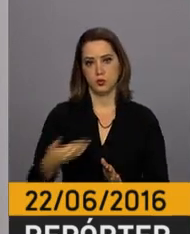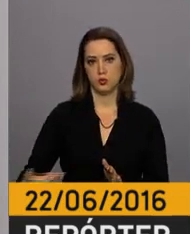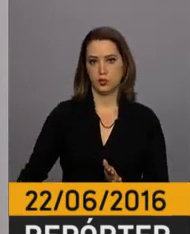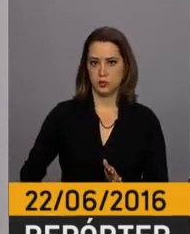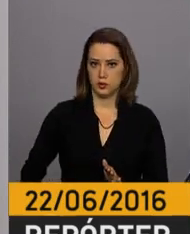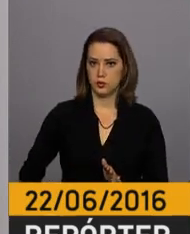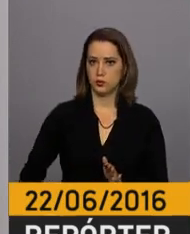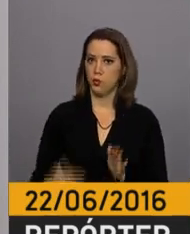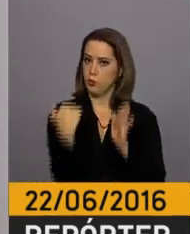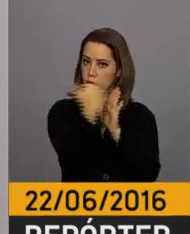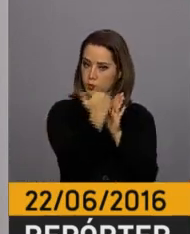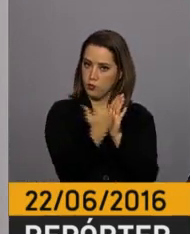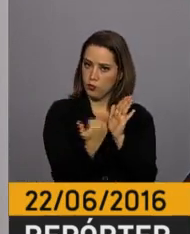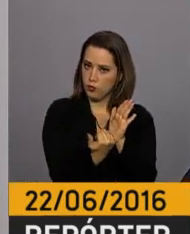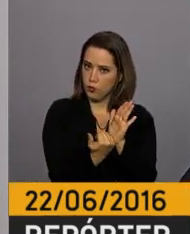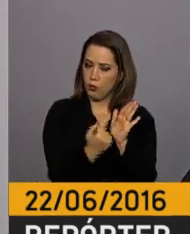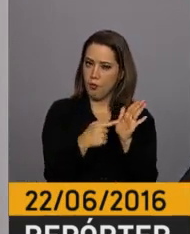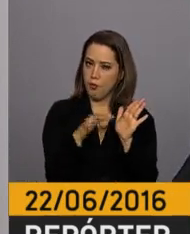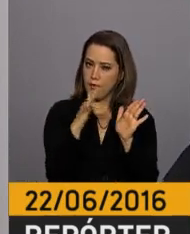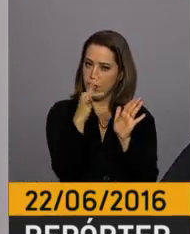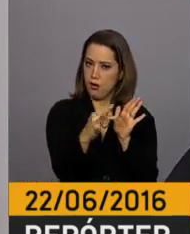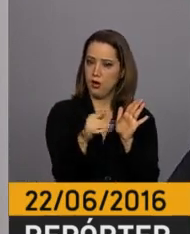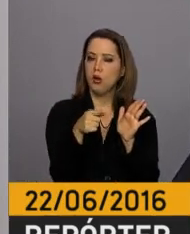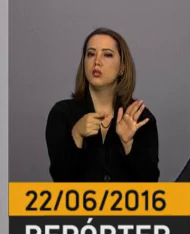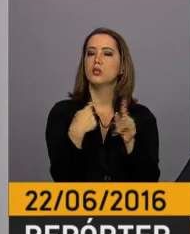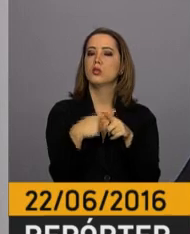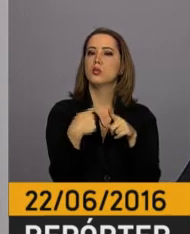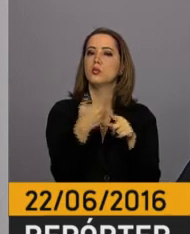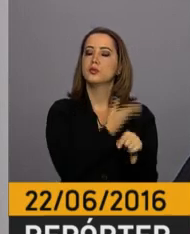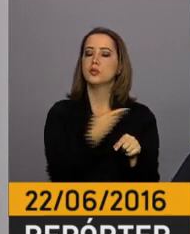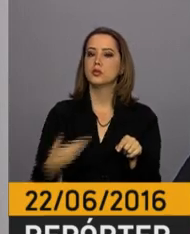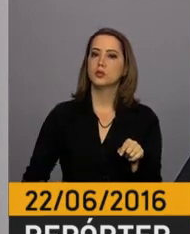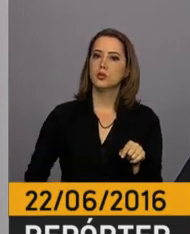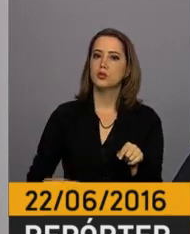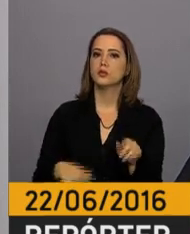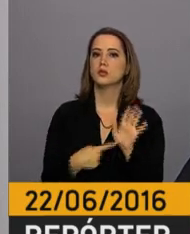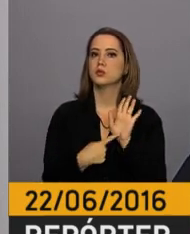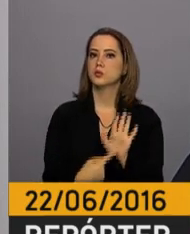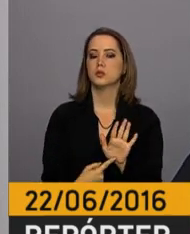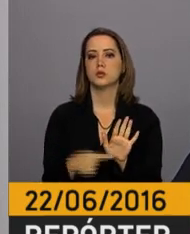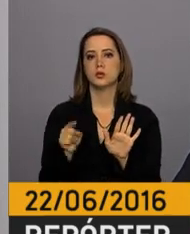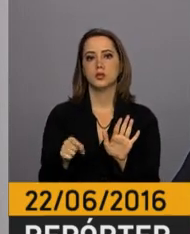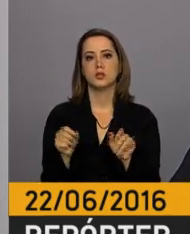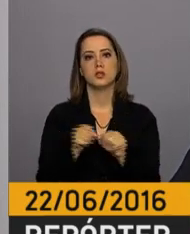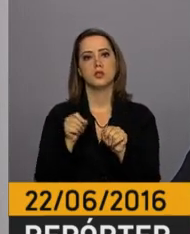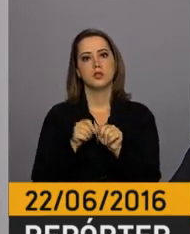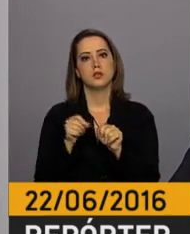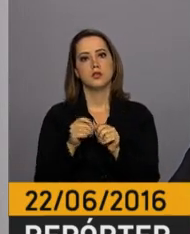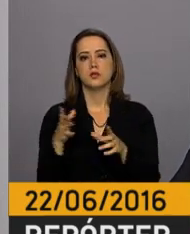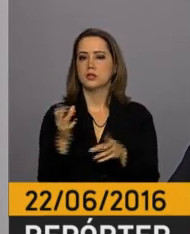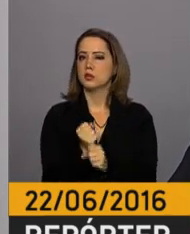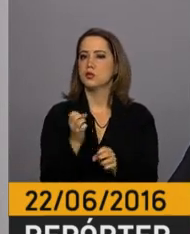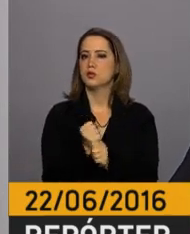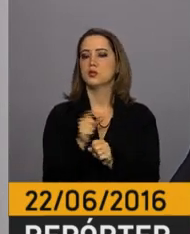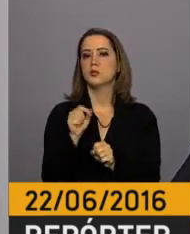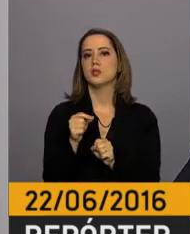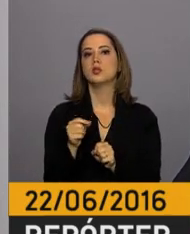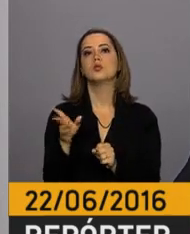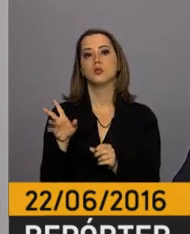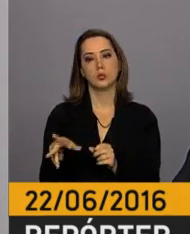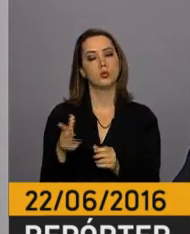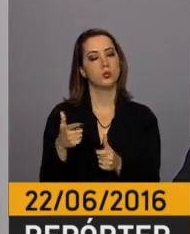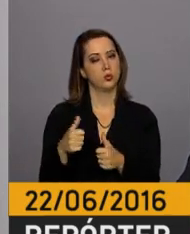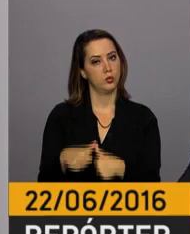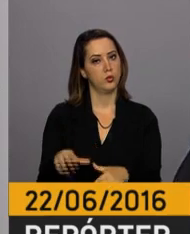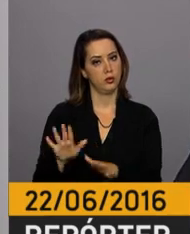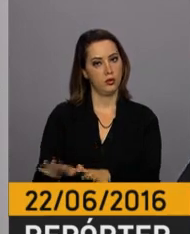plano de governo o governo dizer a que veio e fazer as contas do que entregou e portanto a para além de